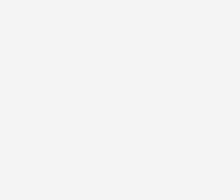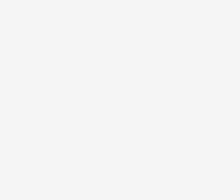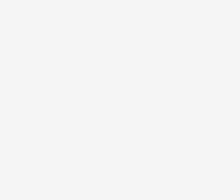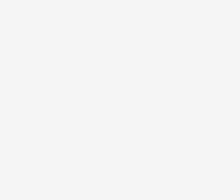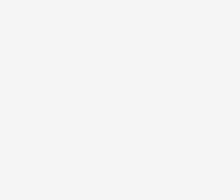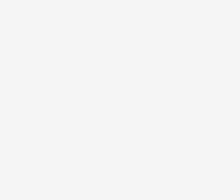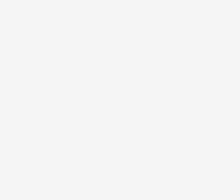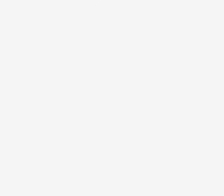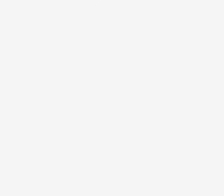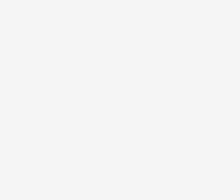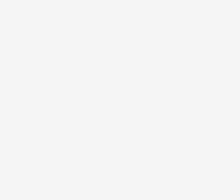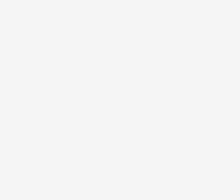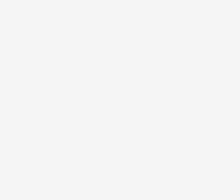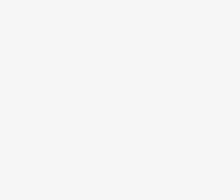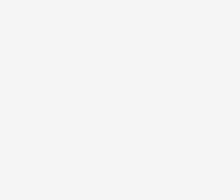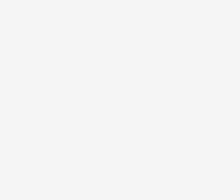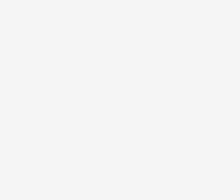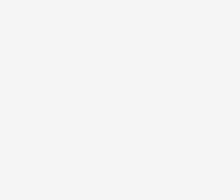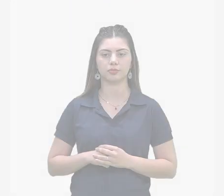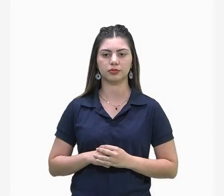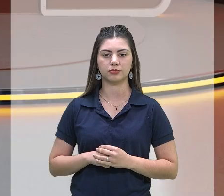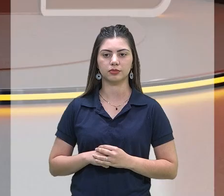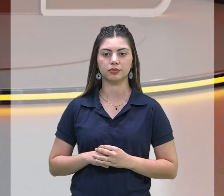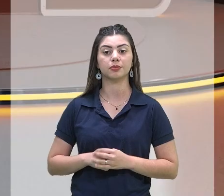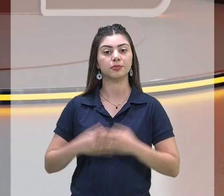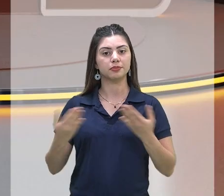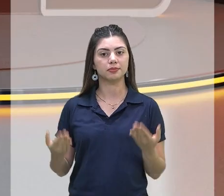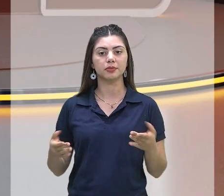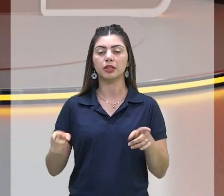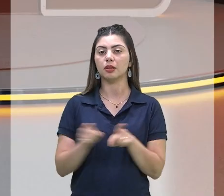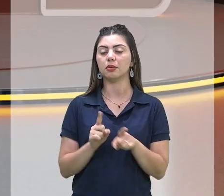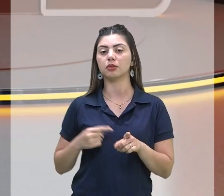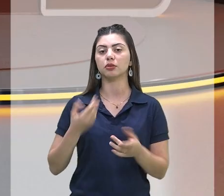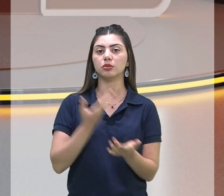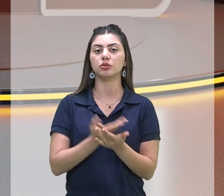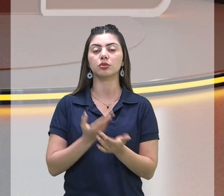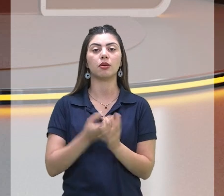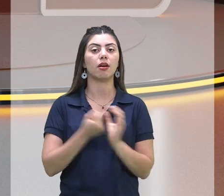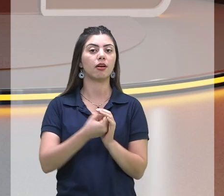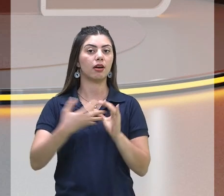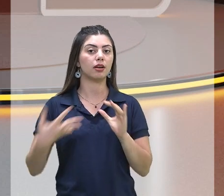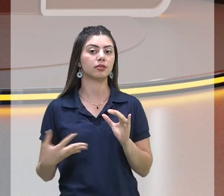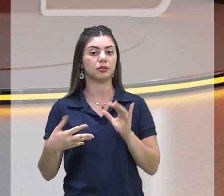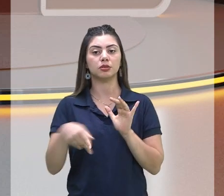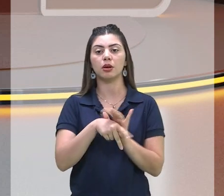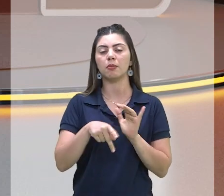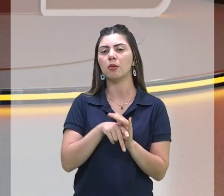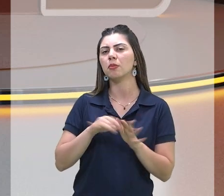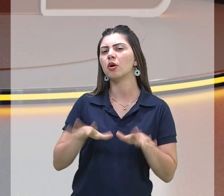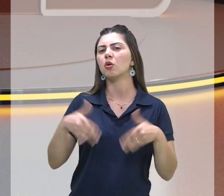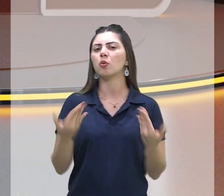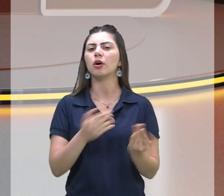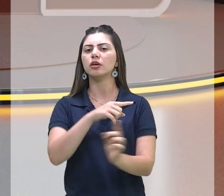do Mercosul. Mas vamos também estudar sobre as características, quais serão essas